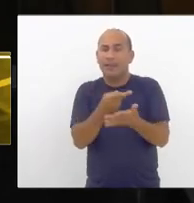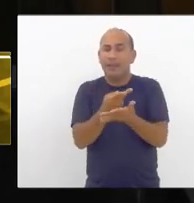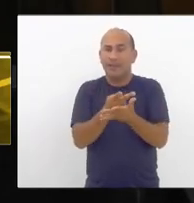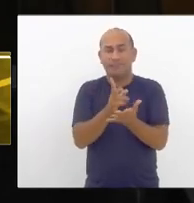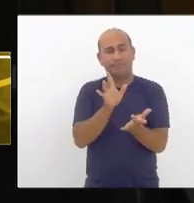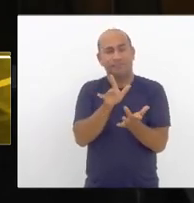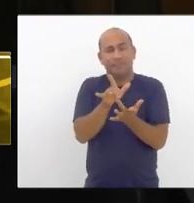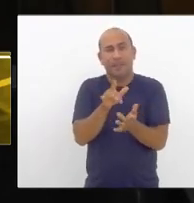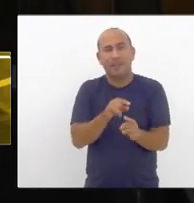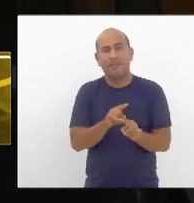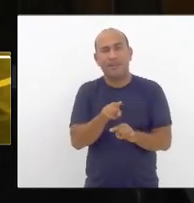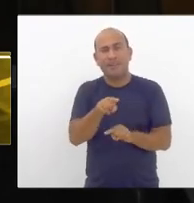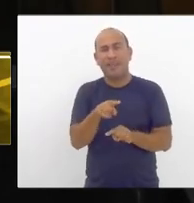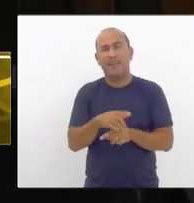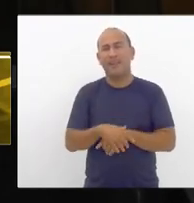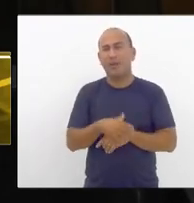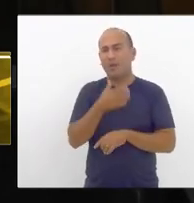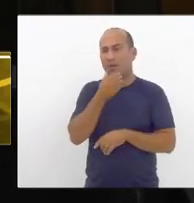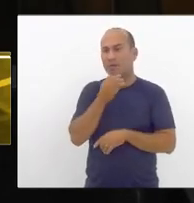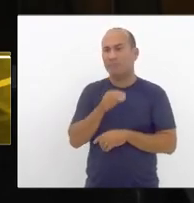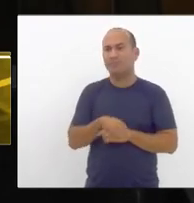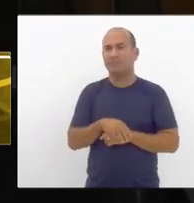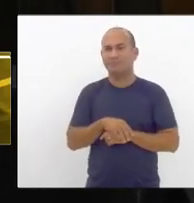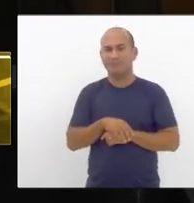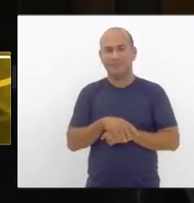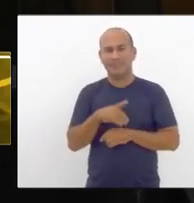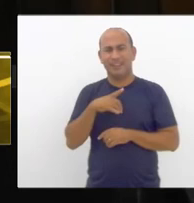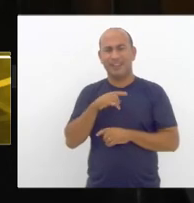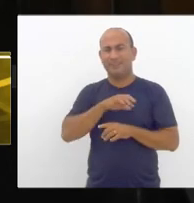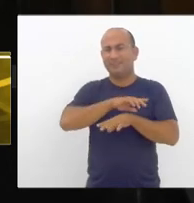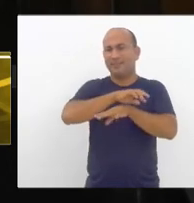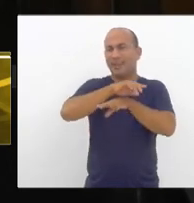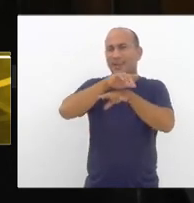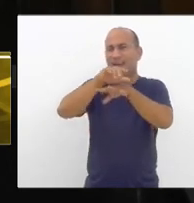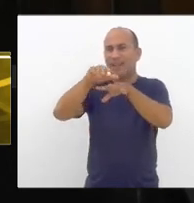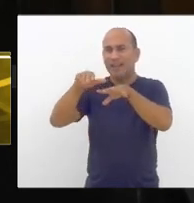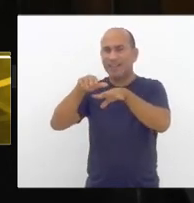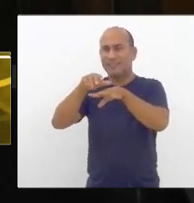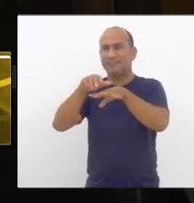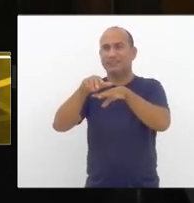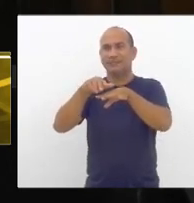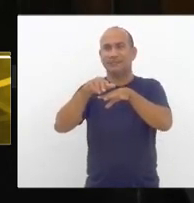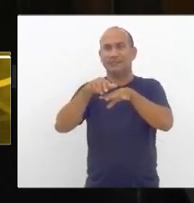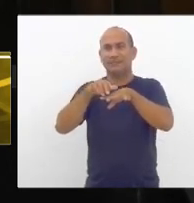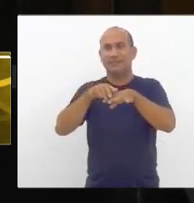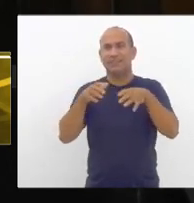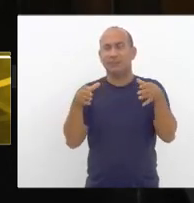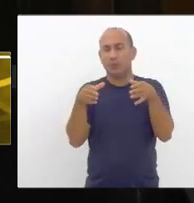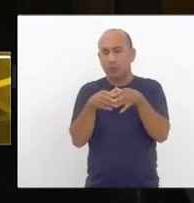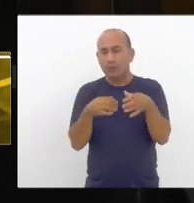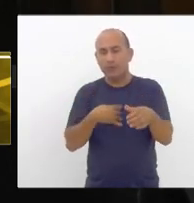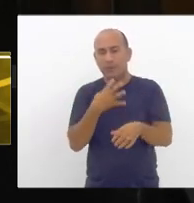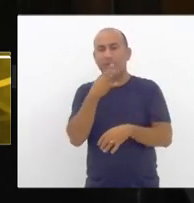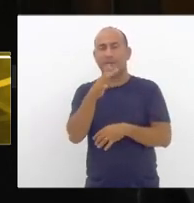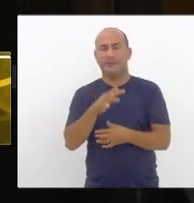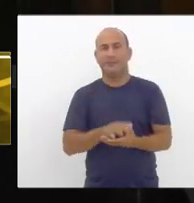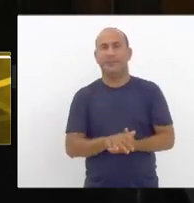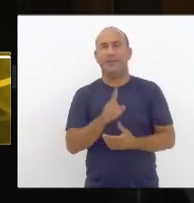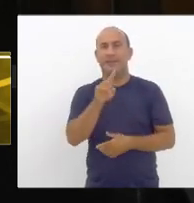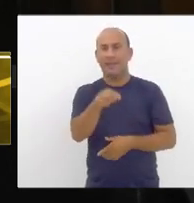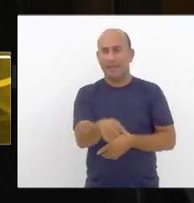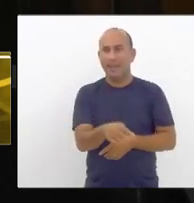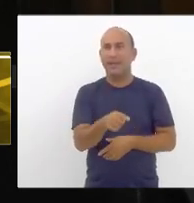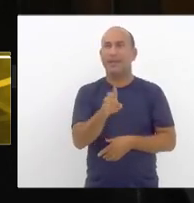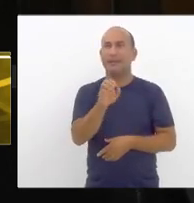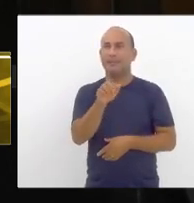McDonald's mas ele é um dos caras mas multiceto não desculpa multi entidade que eu conheço ele é